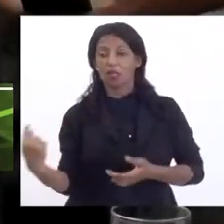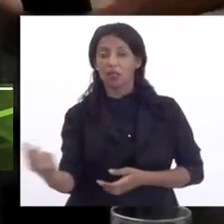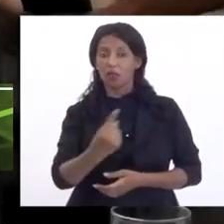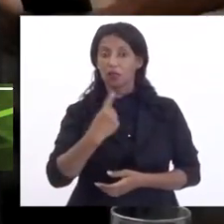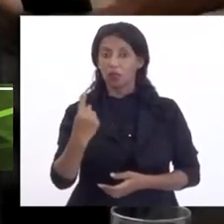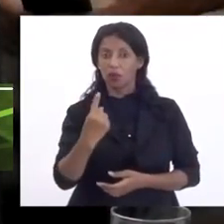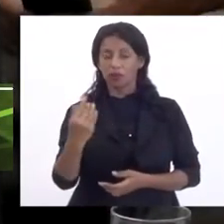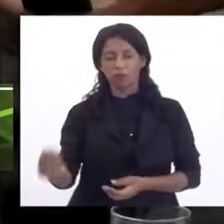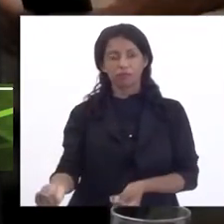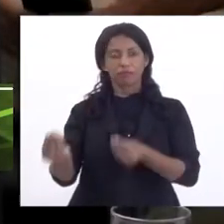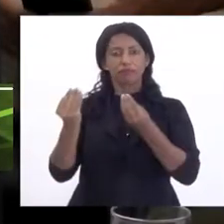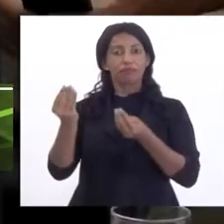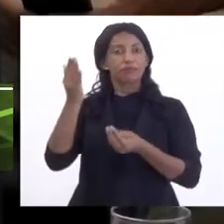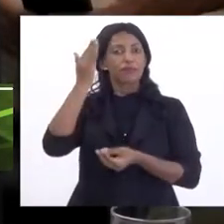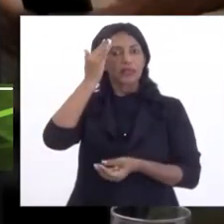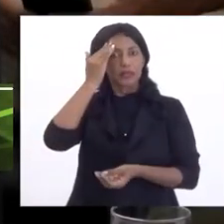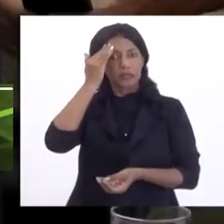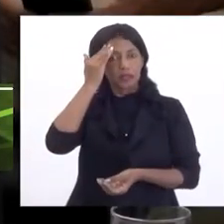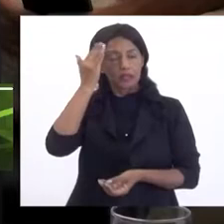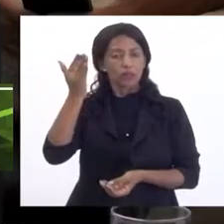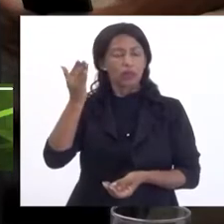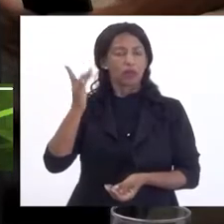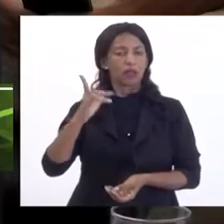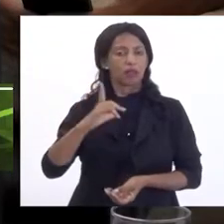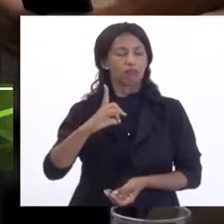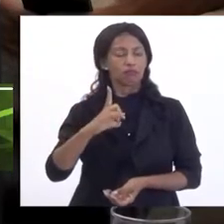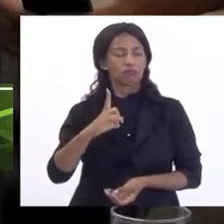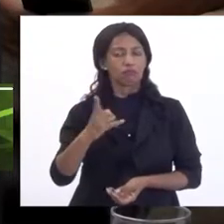nosso entendimento é que existe uma...